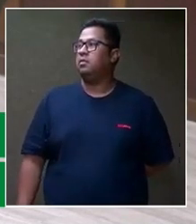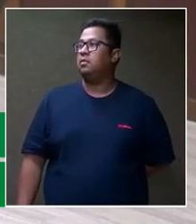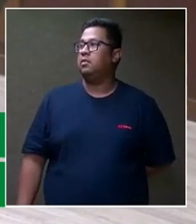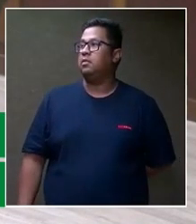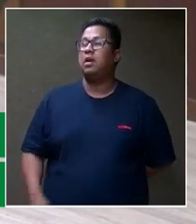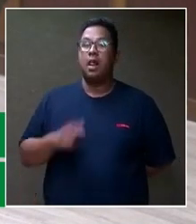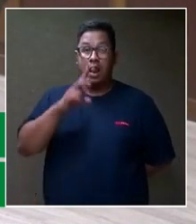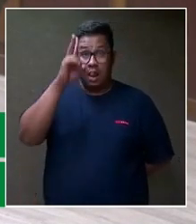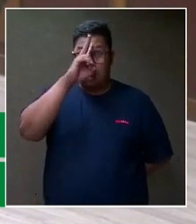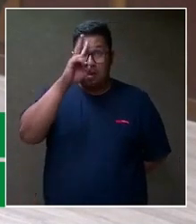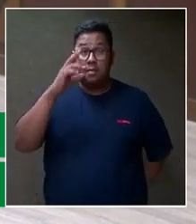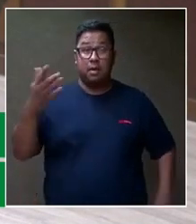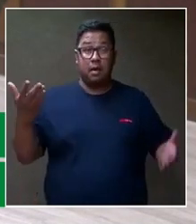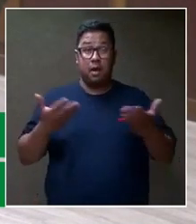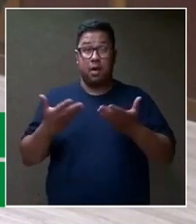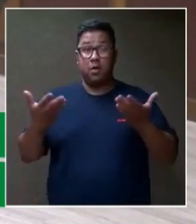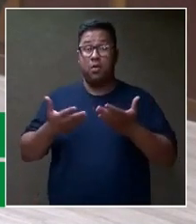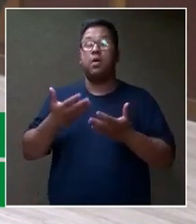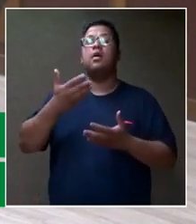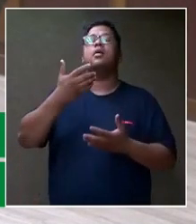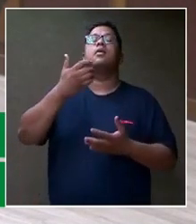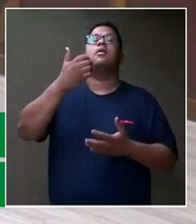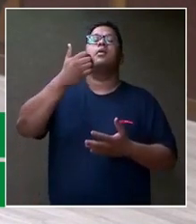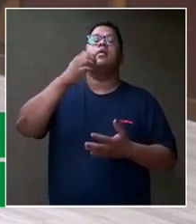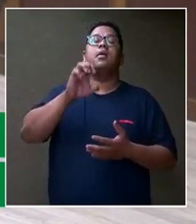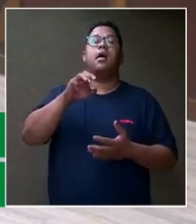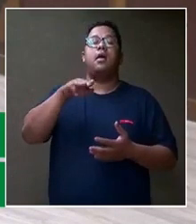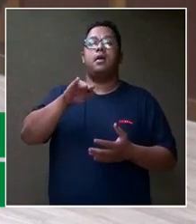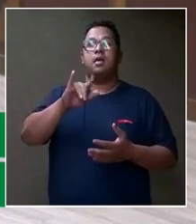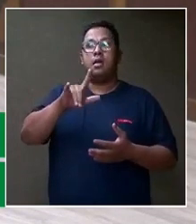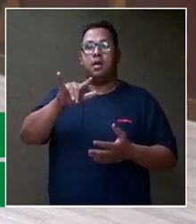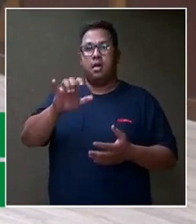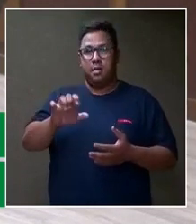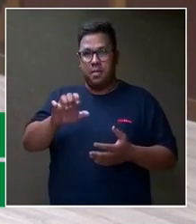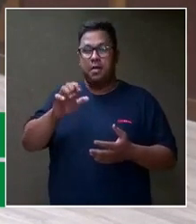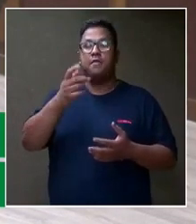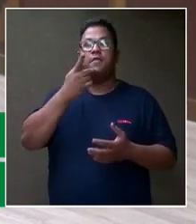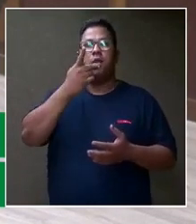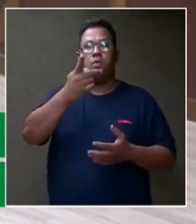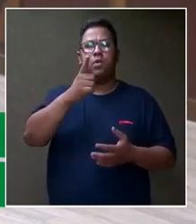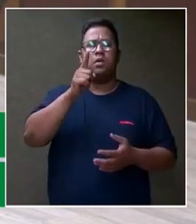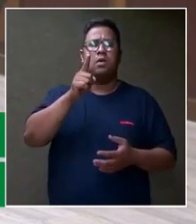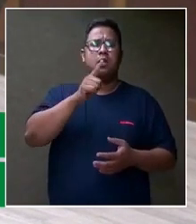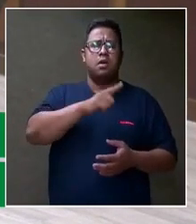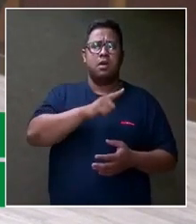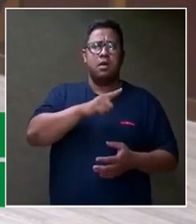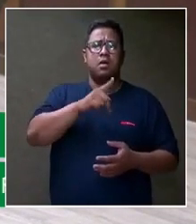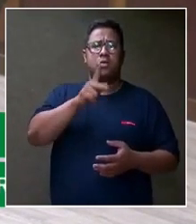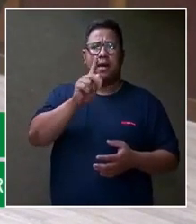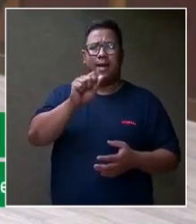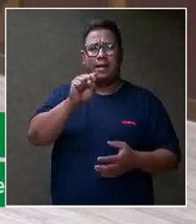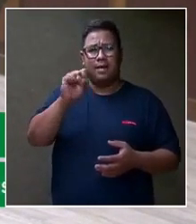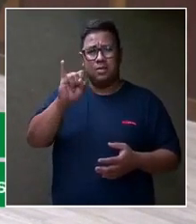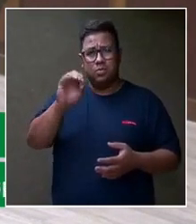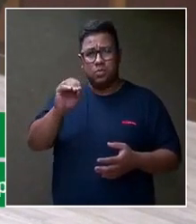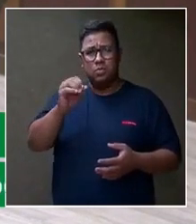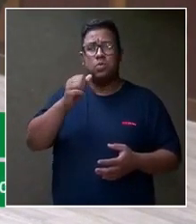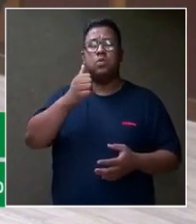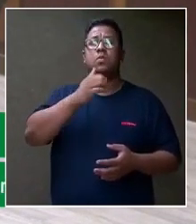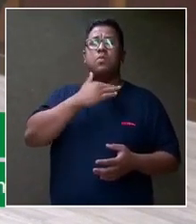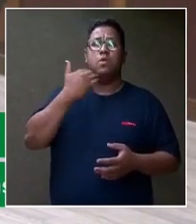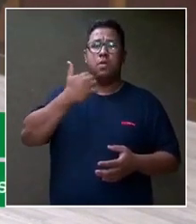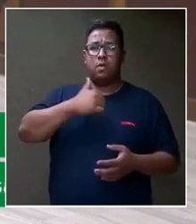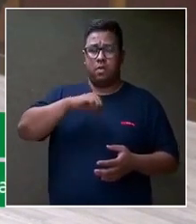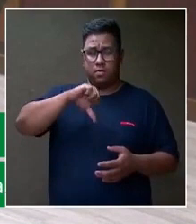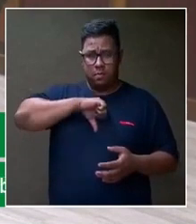A senhora lembra agora que a Emily lhe contou que o Cássio tinha tendência depressiva em razão da morte dos pais, da mãe dele? E